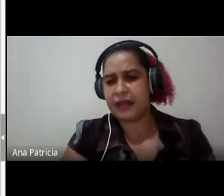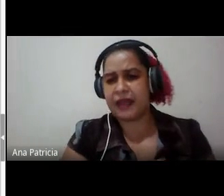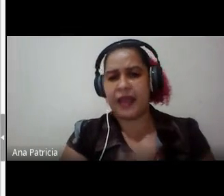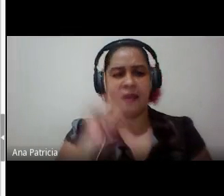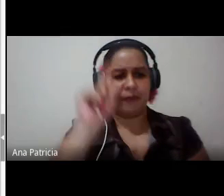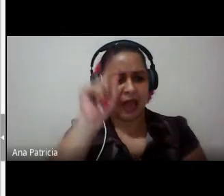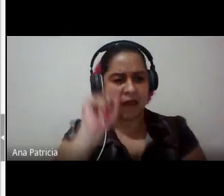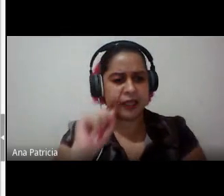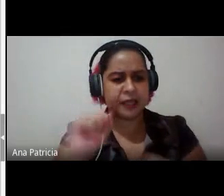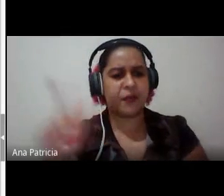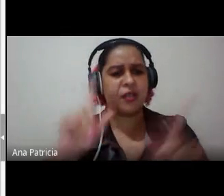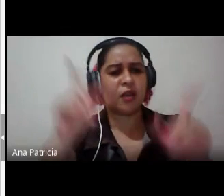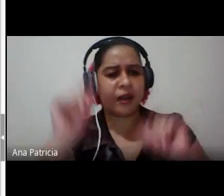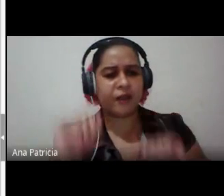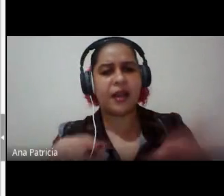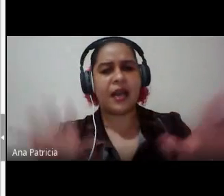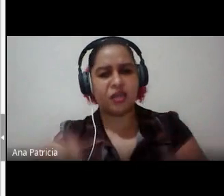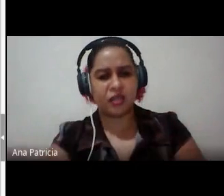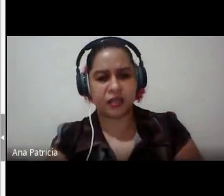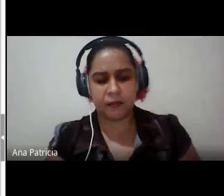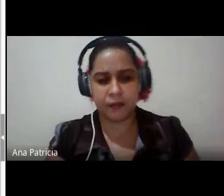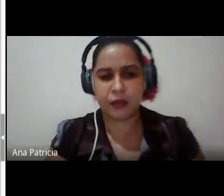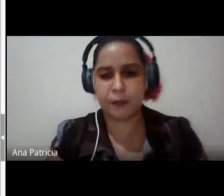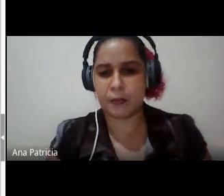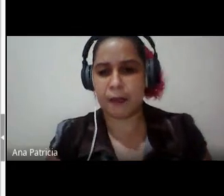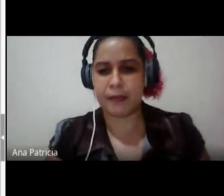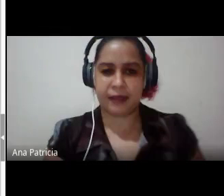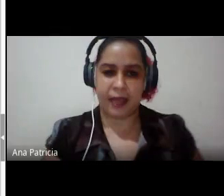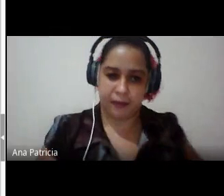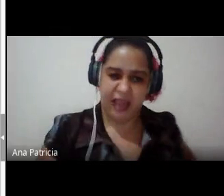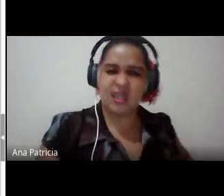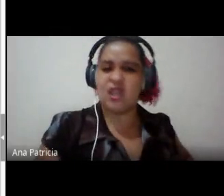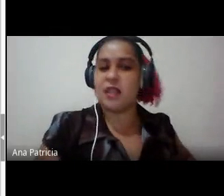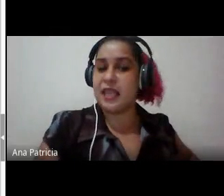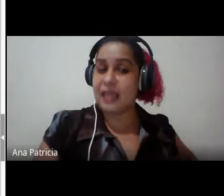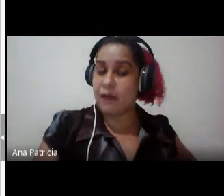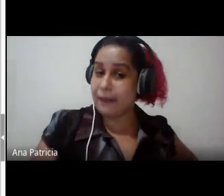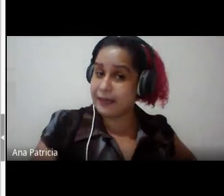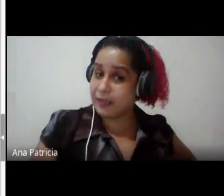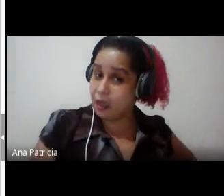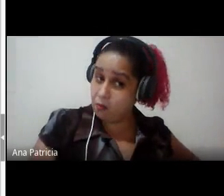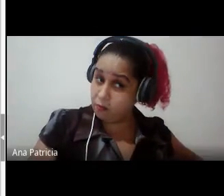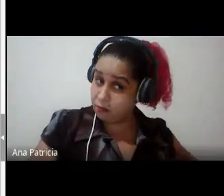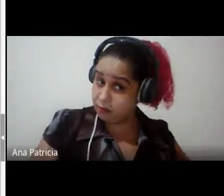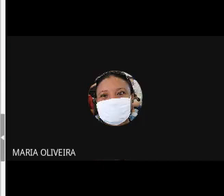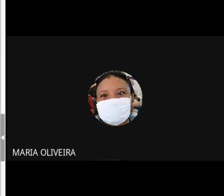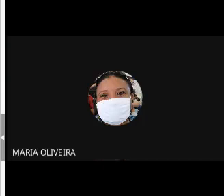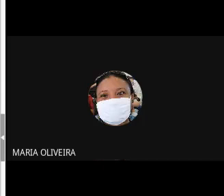abrir a tela, avisa, professora, eu quero falar, a gente dá o espaço para abrir a tela. Aula sozinha dá uma depressão?